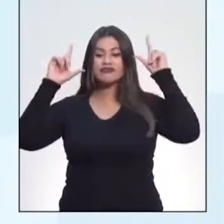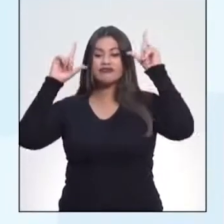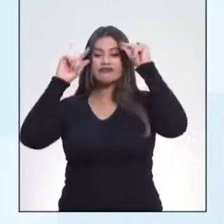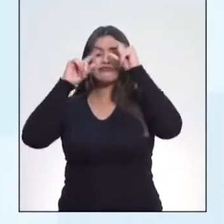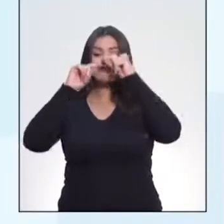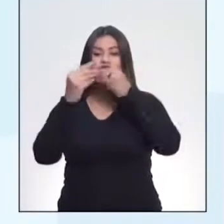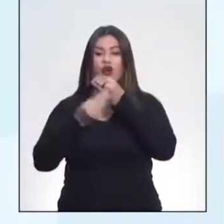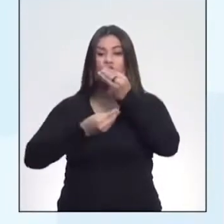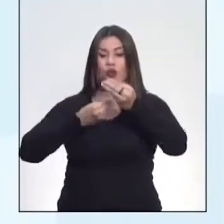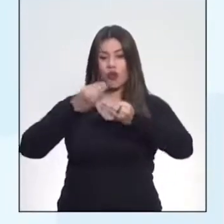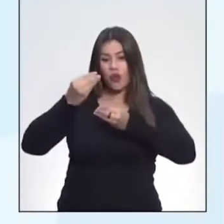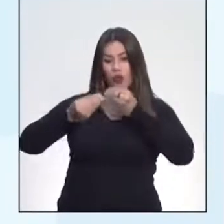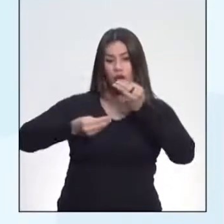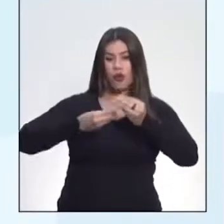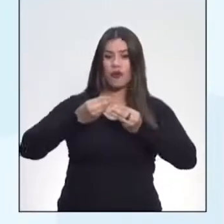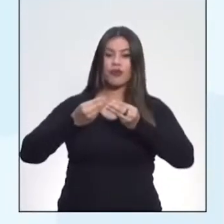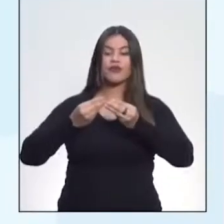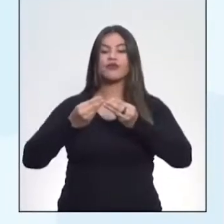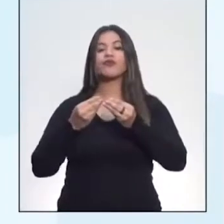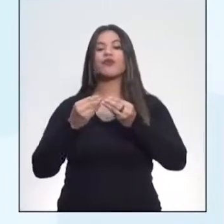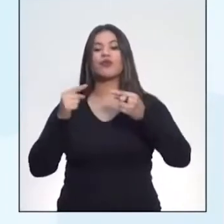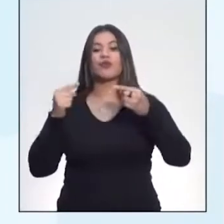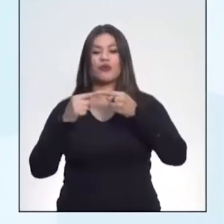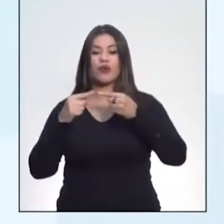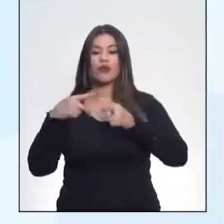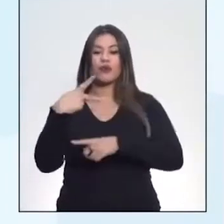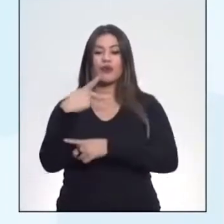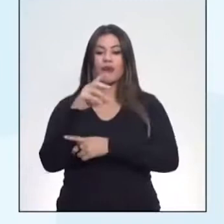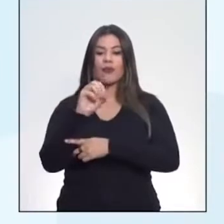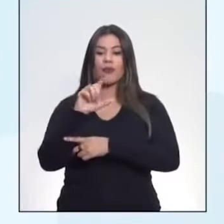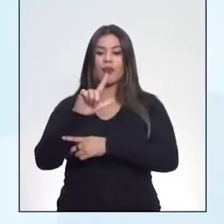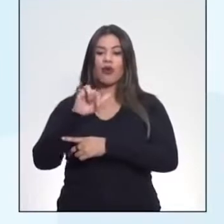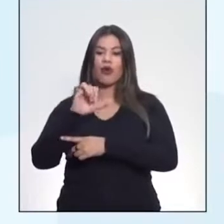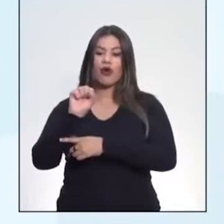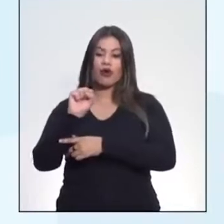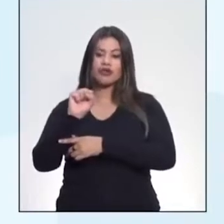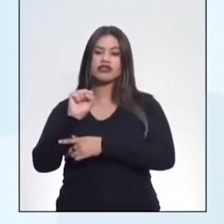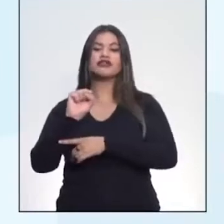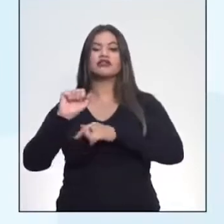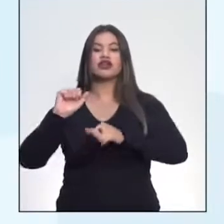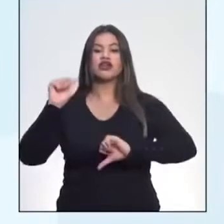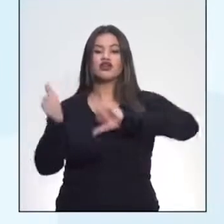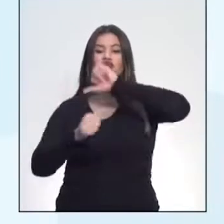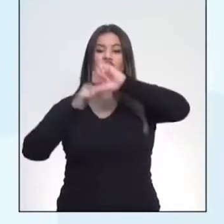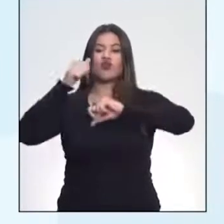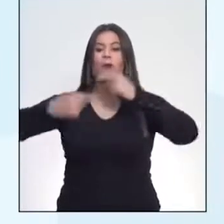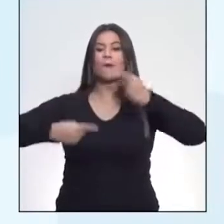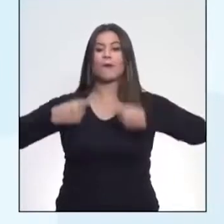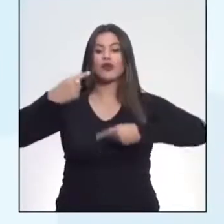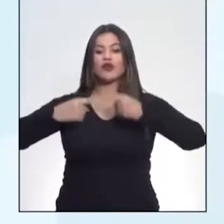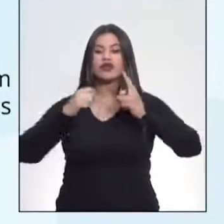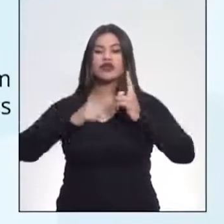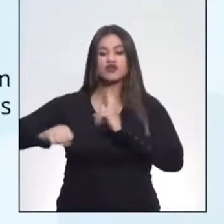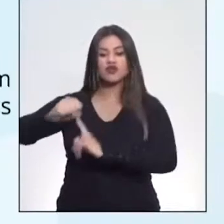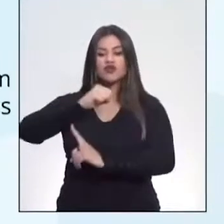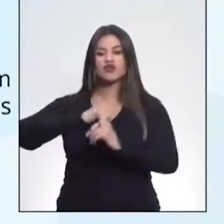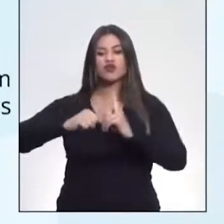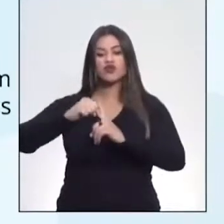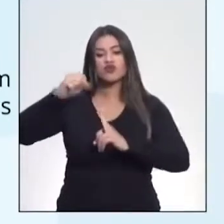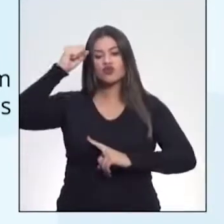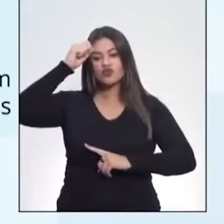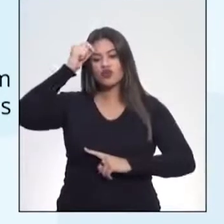com ênfase na formação da polis e nas transformações políticas sociais